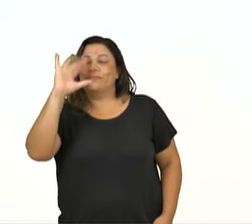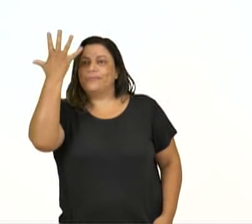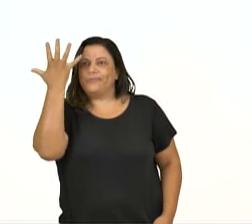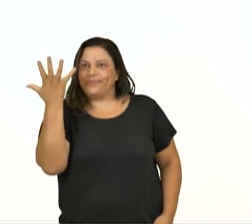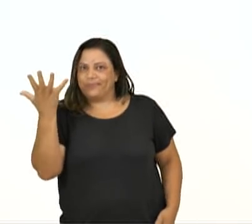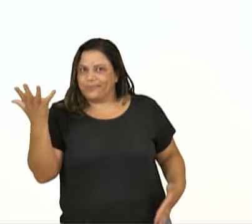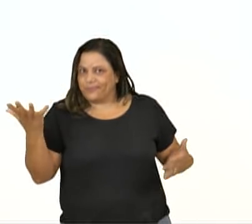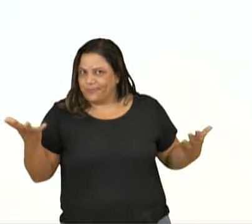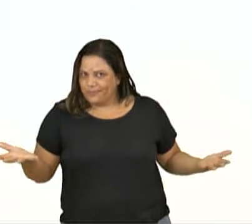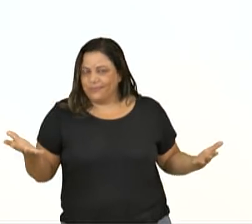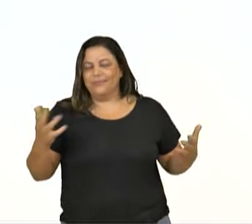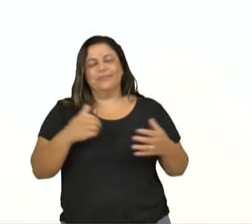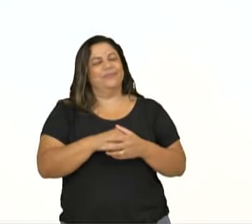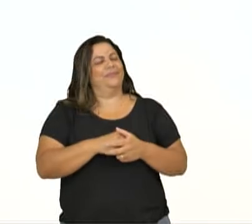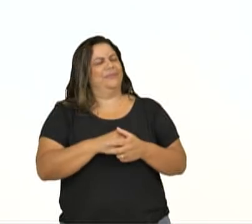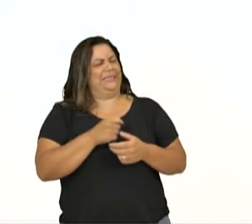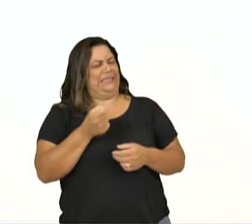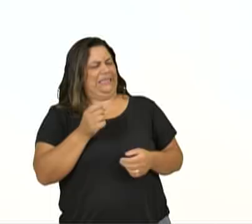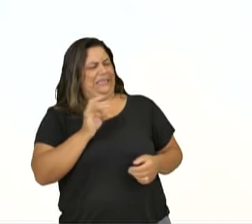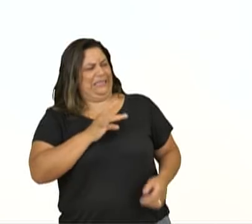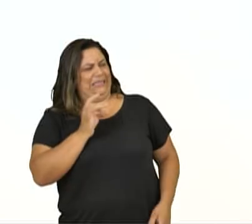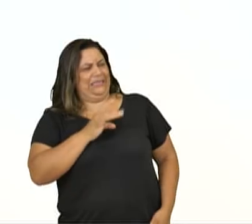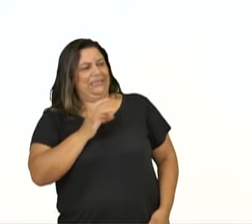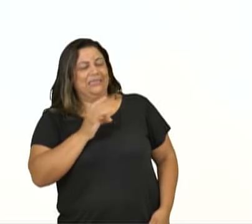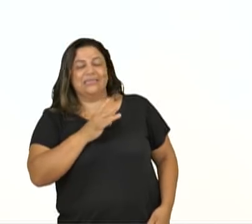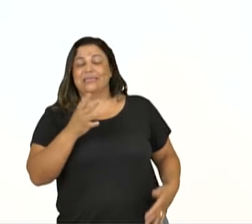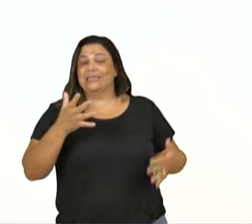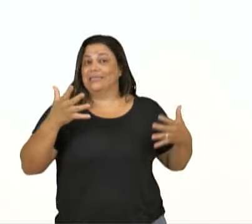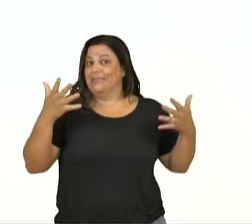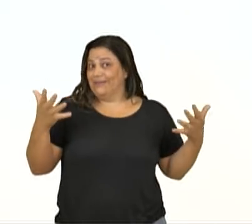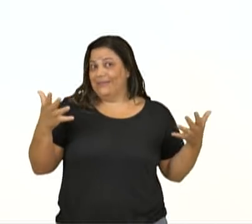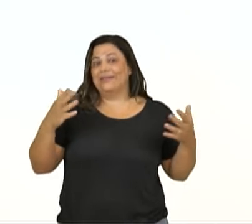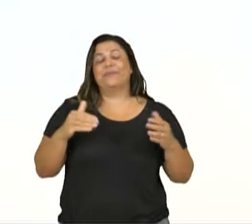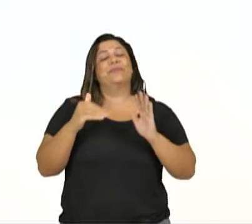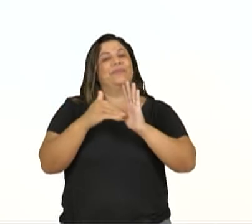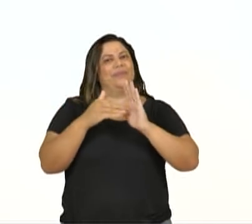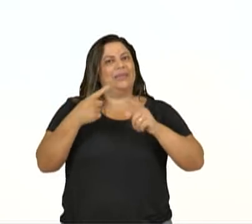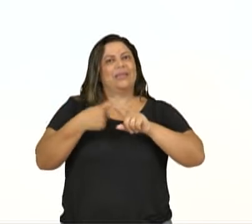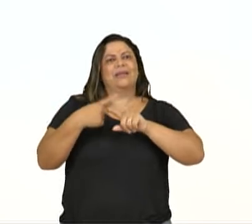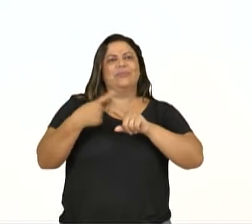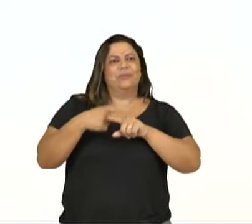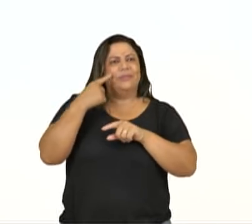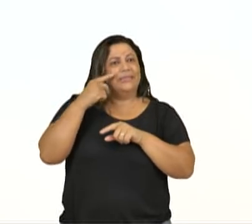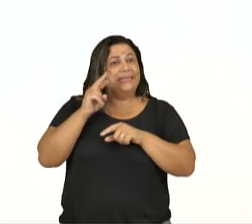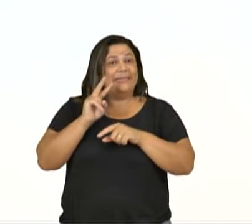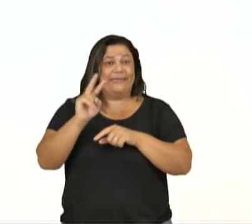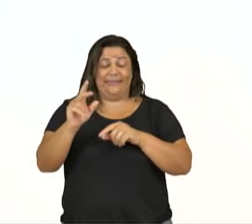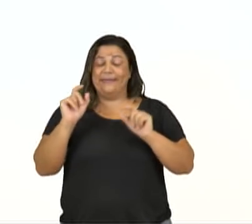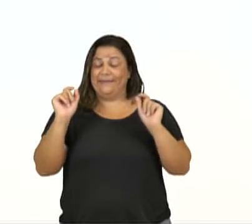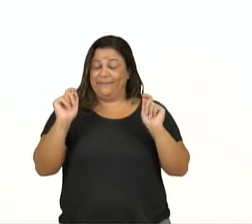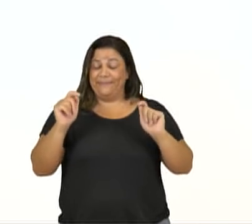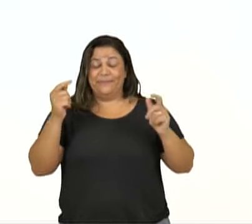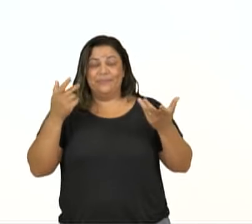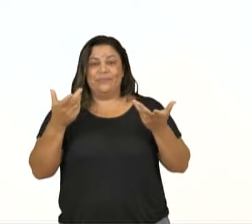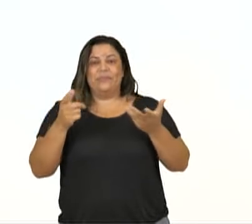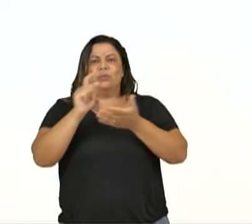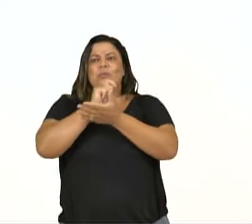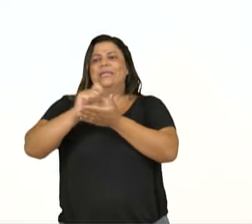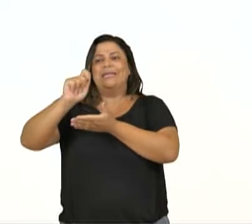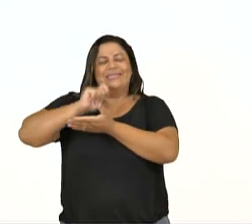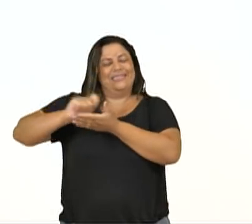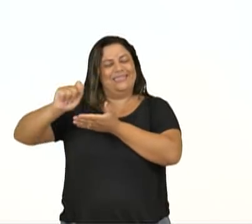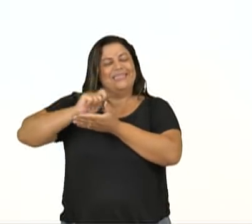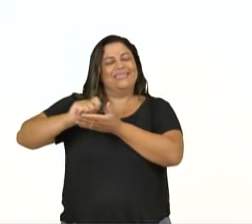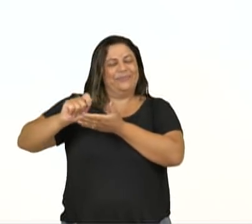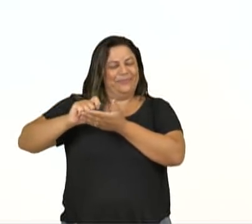tanto negativa de alguma coisa ruim que está por vir, né? Até porque, tendo em vista, né, o que ele pretende escrever a respeito da